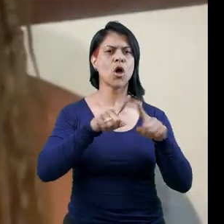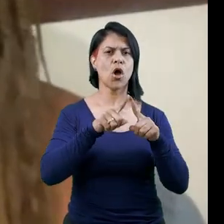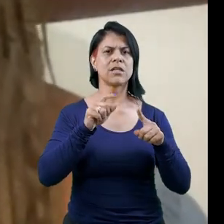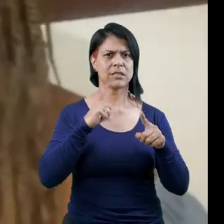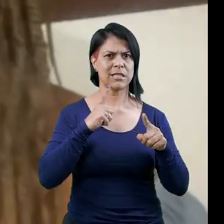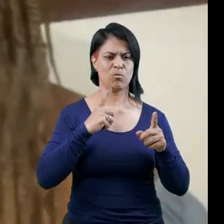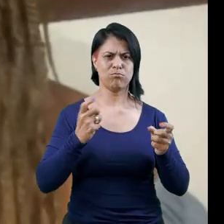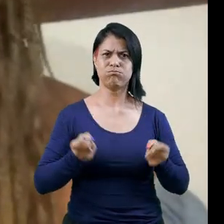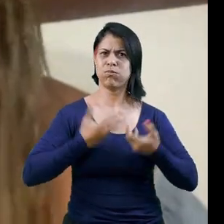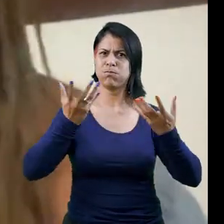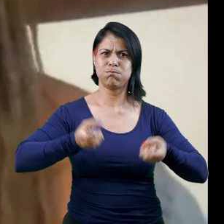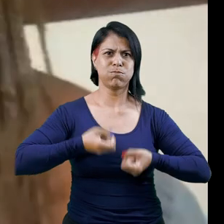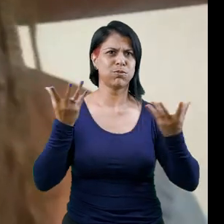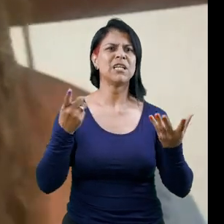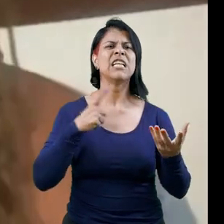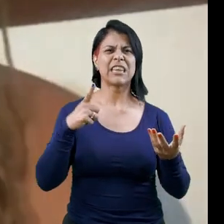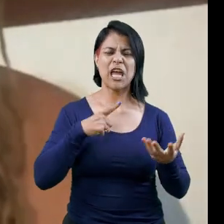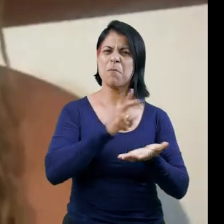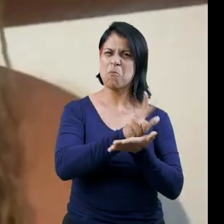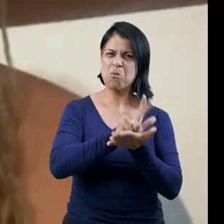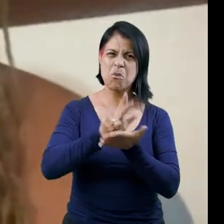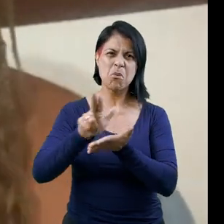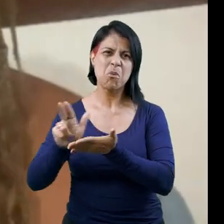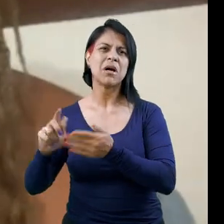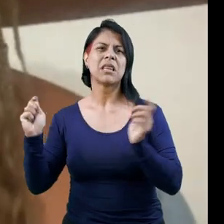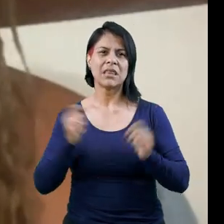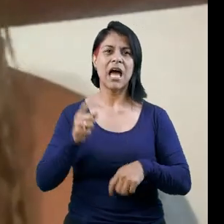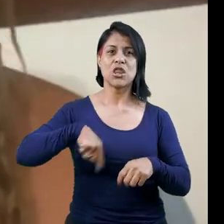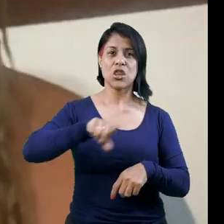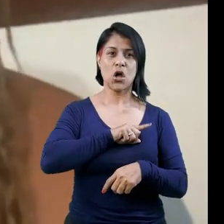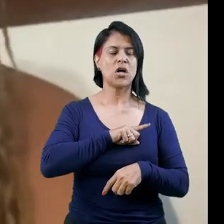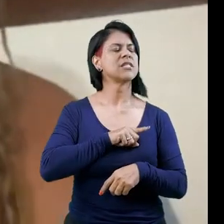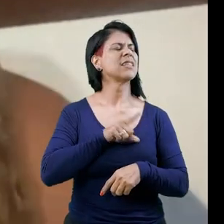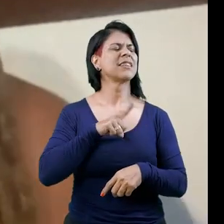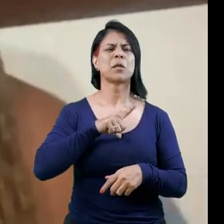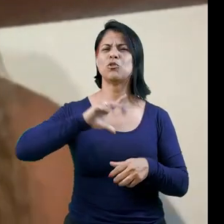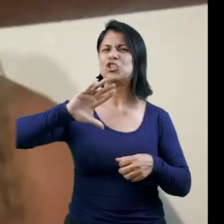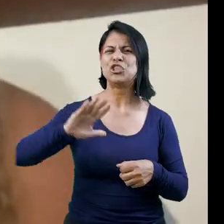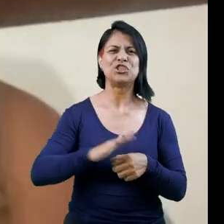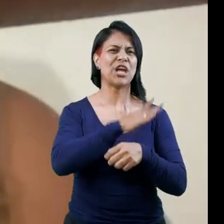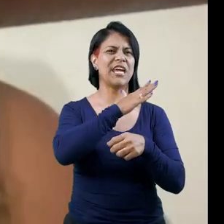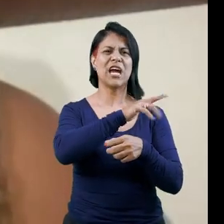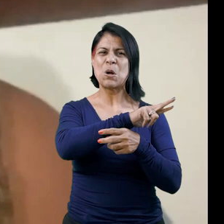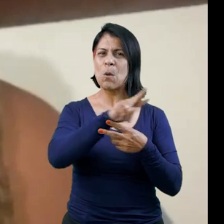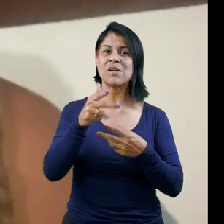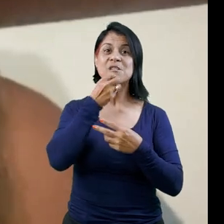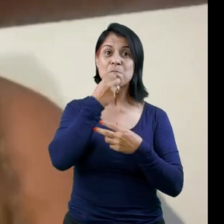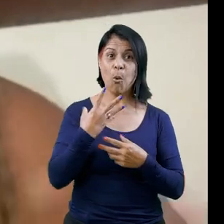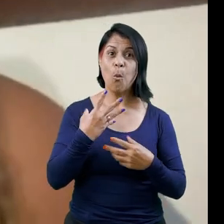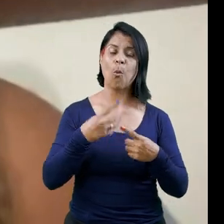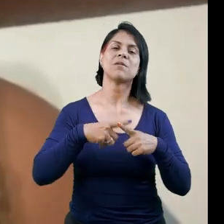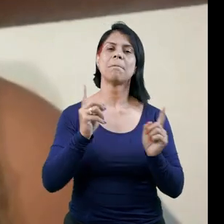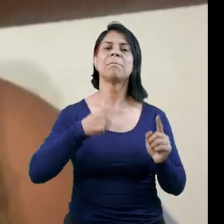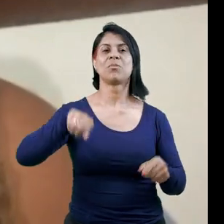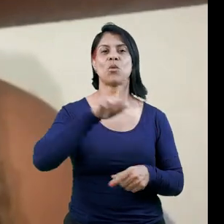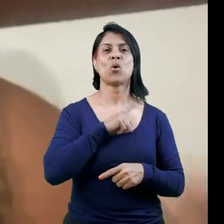abundantes, somos ricas, somos cheias de uma porção de coisas e a gente tem